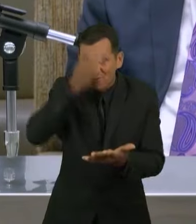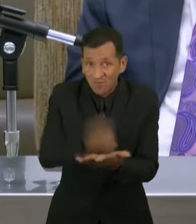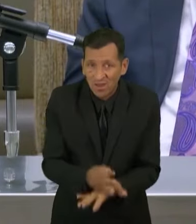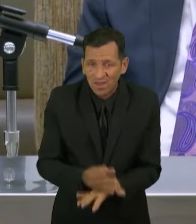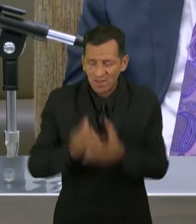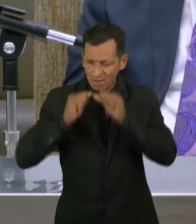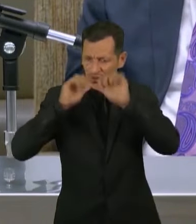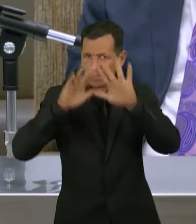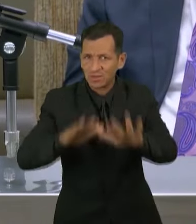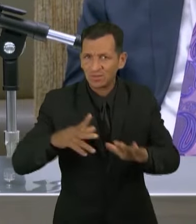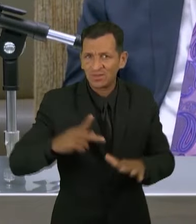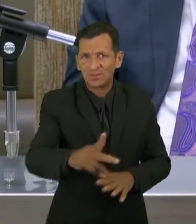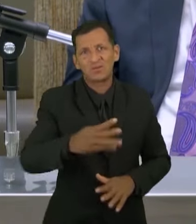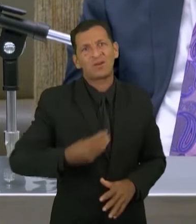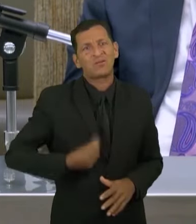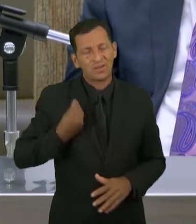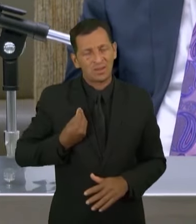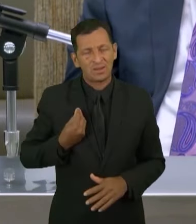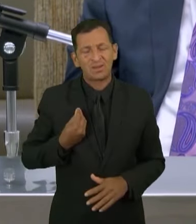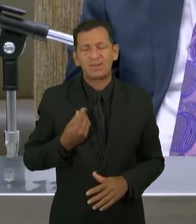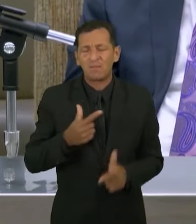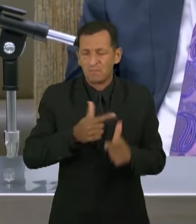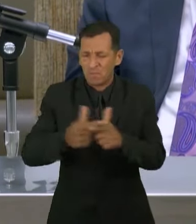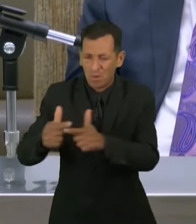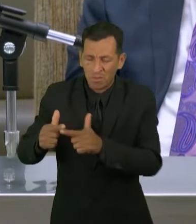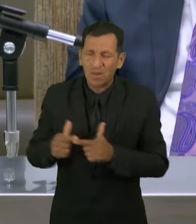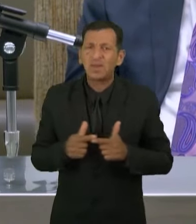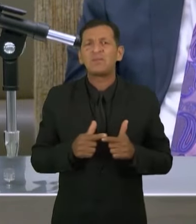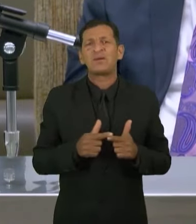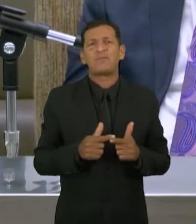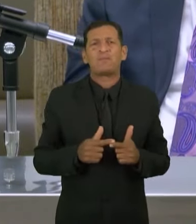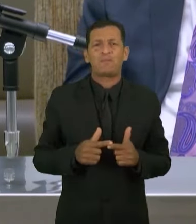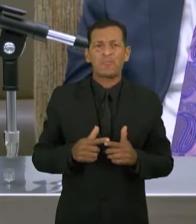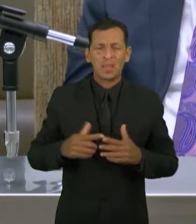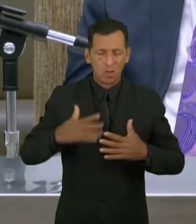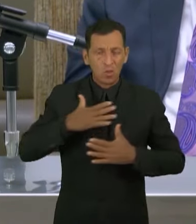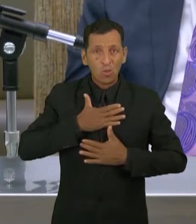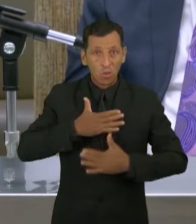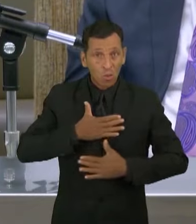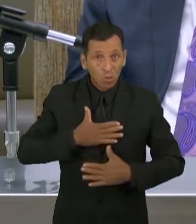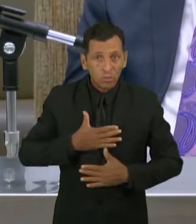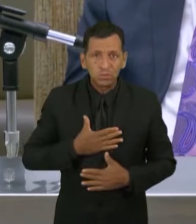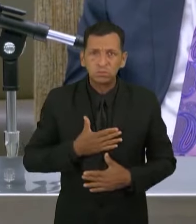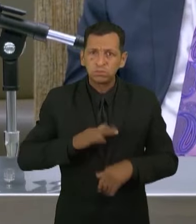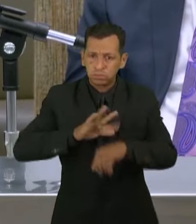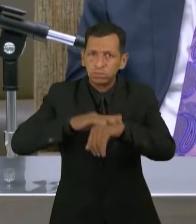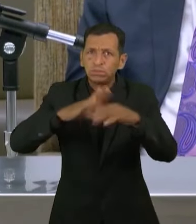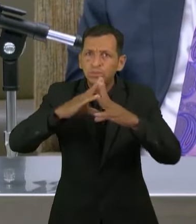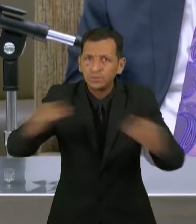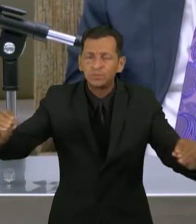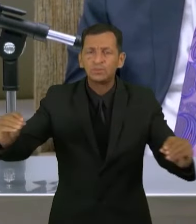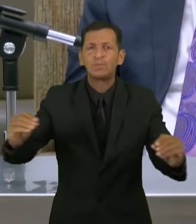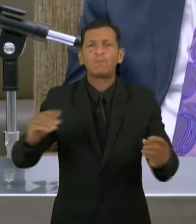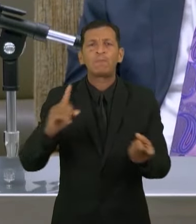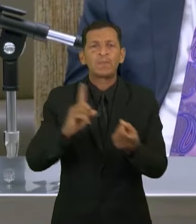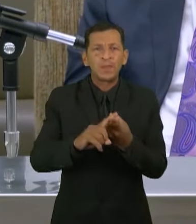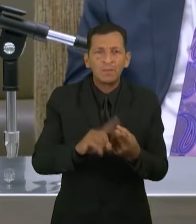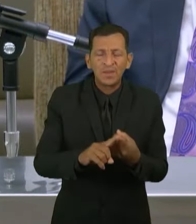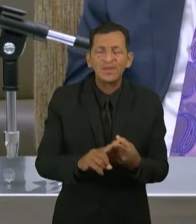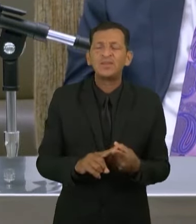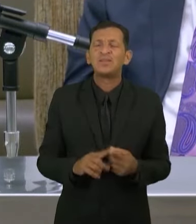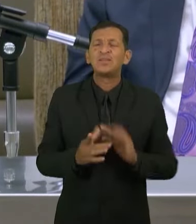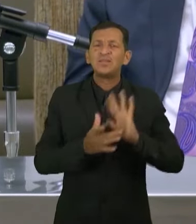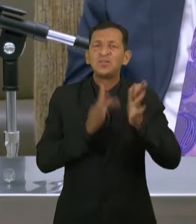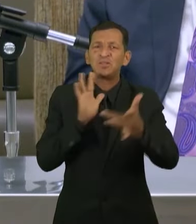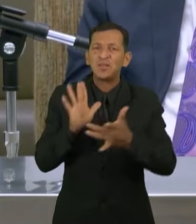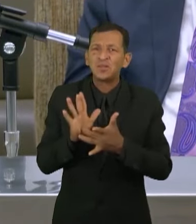O seu problema físico cai por terra. Mas Jesus também cura a sua área emocional,